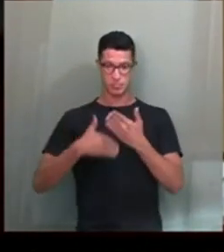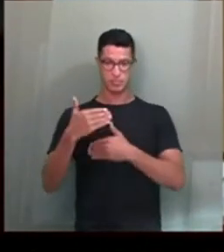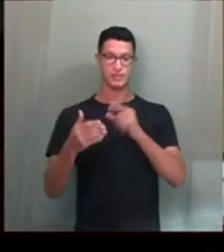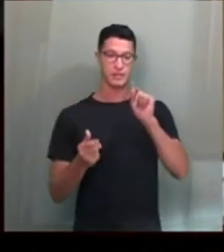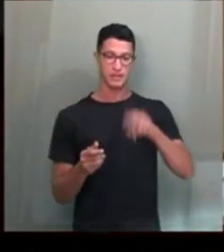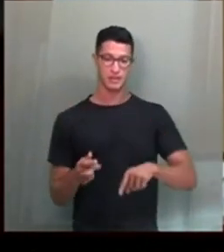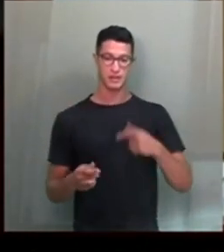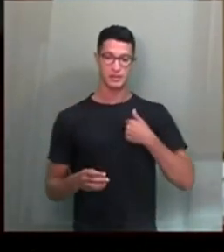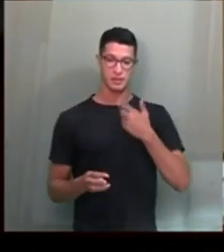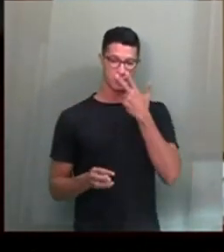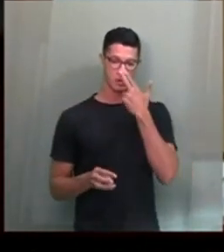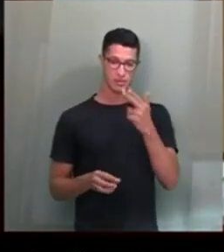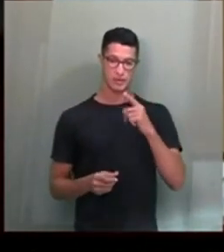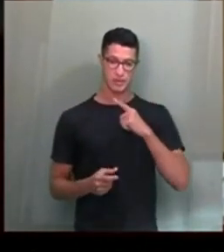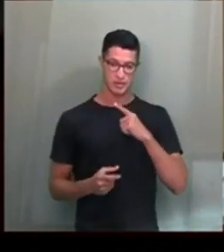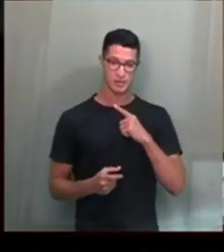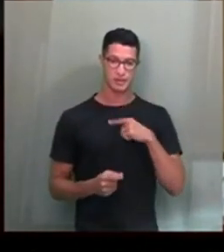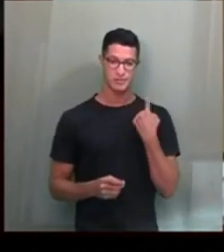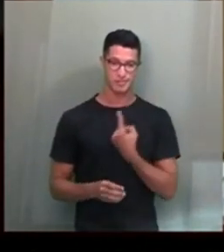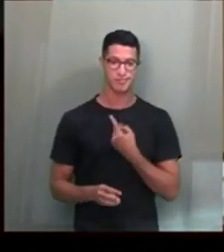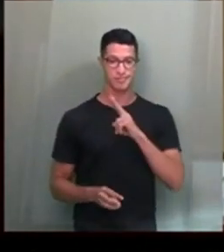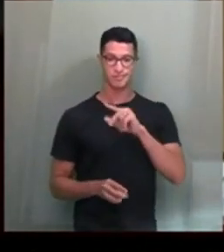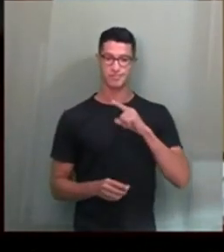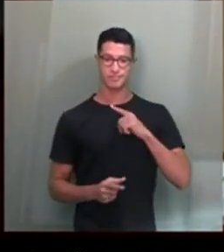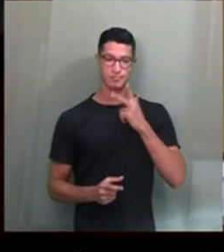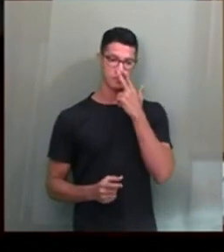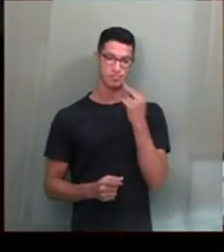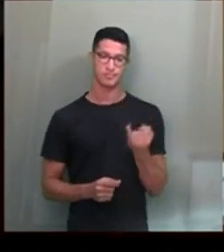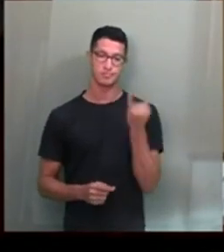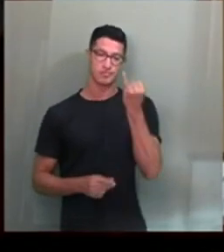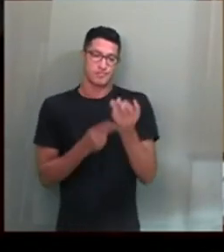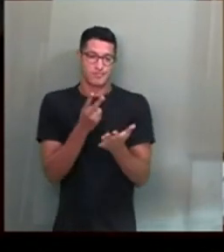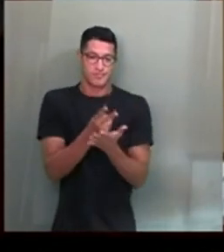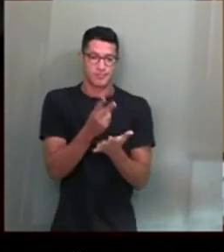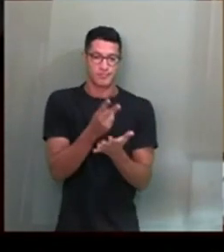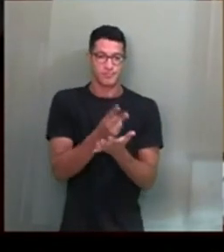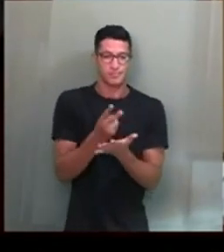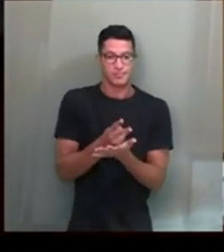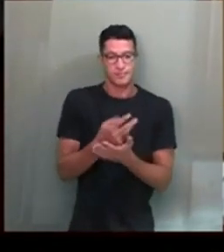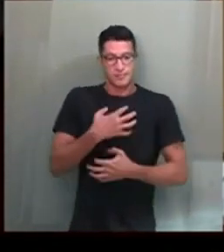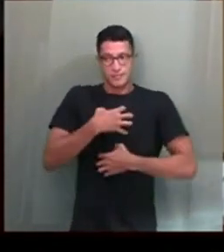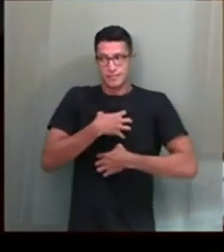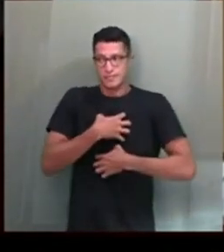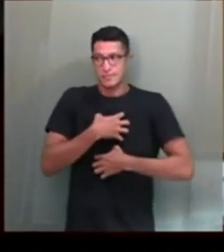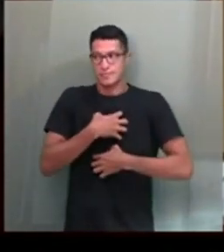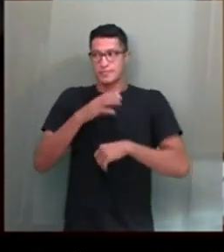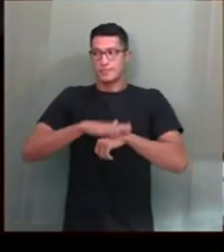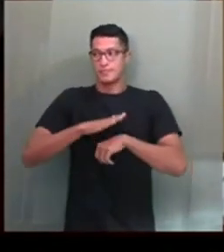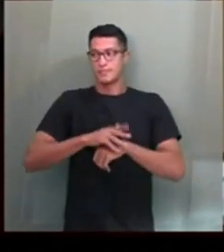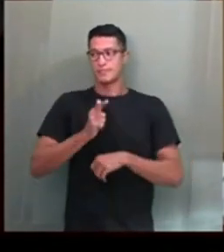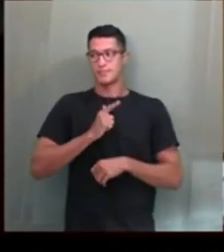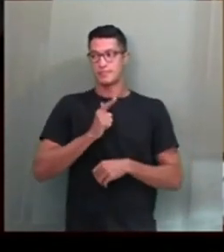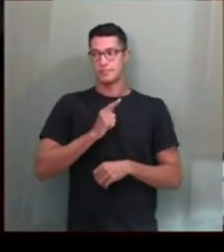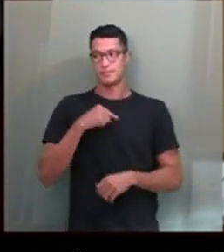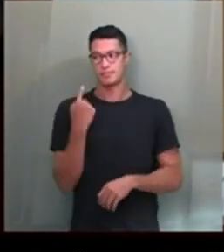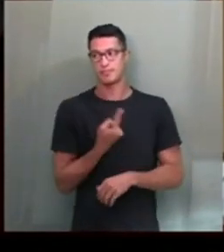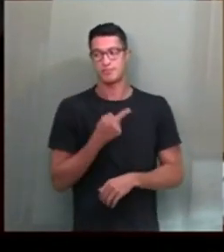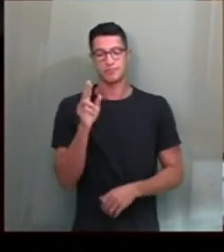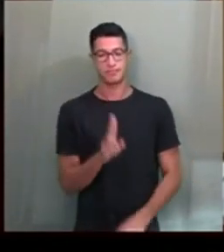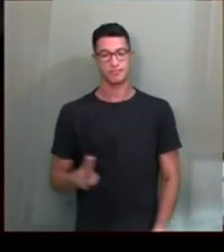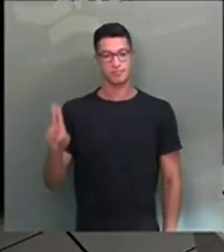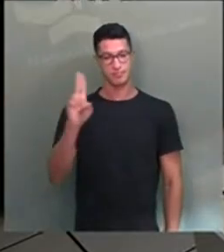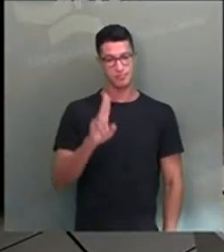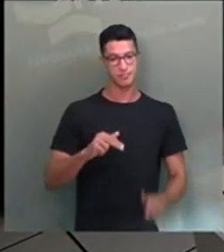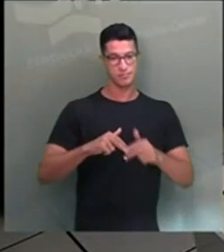quer. Eu acho que isso foi muito positivo e acho que é importante manter esse espírito de prestar contas, sem dizer que está prestando contas,